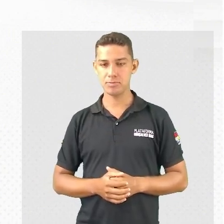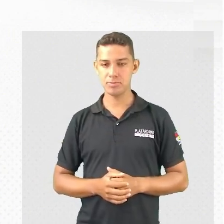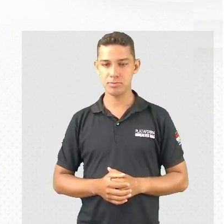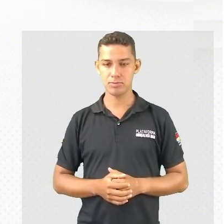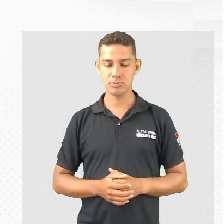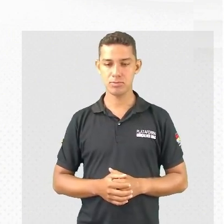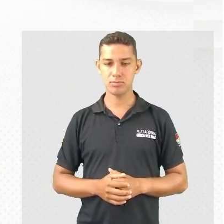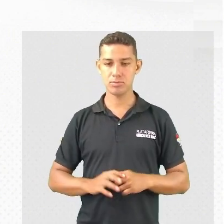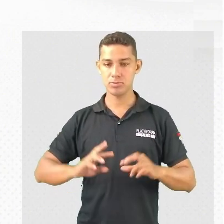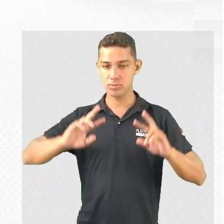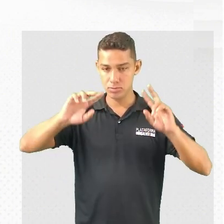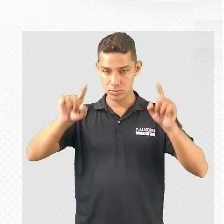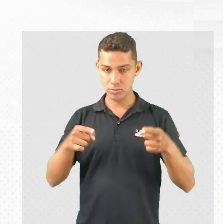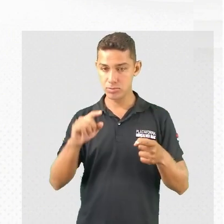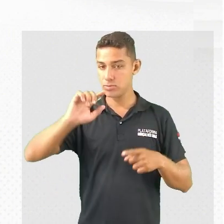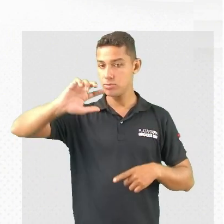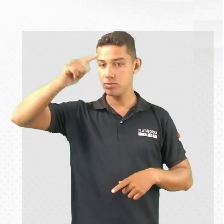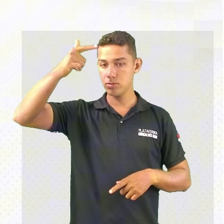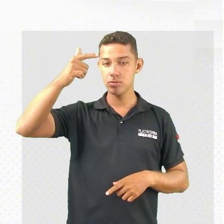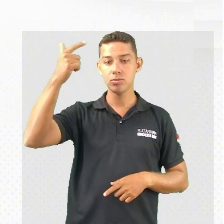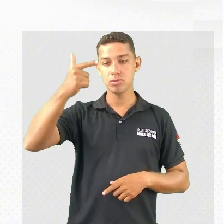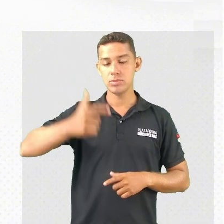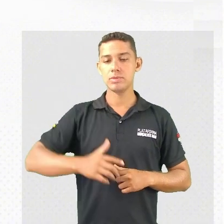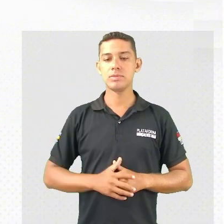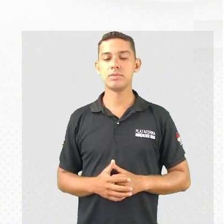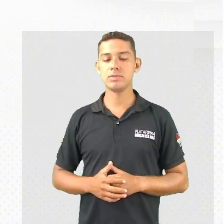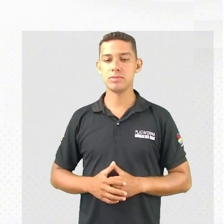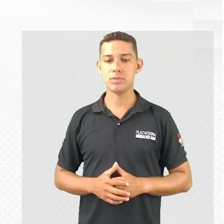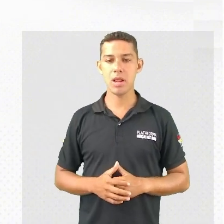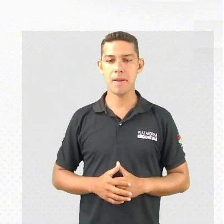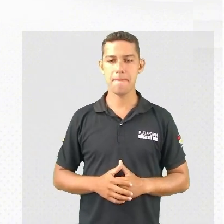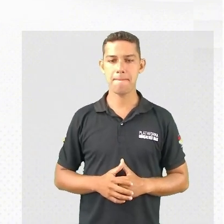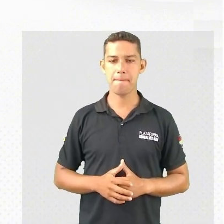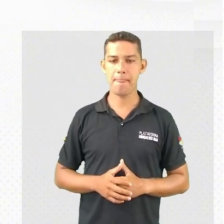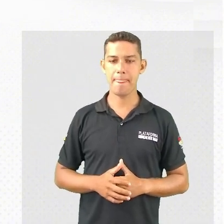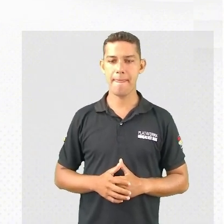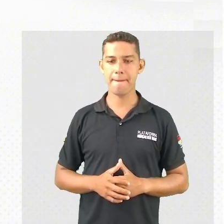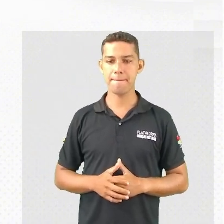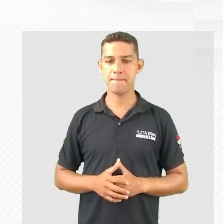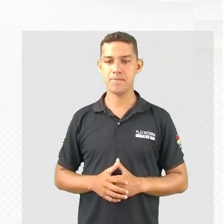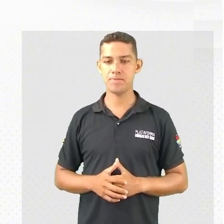quadrado, vai ser igual à área no desenho que eu quero,